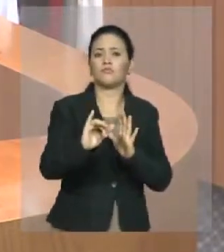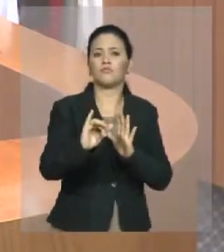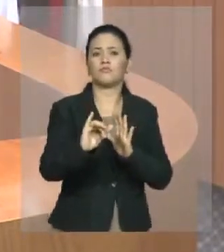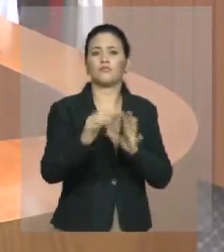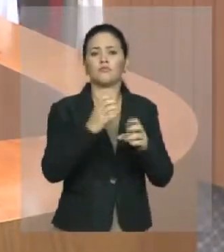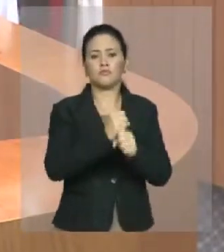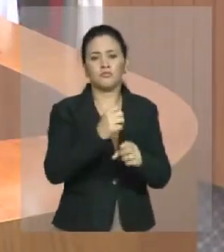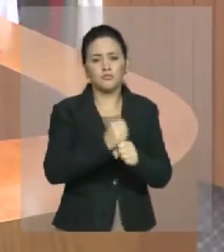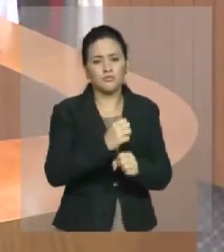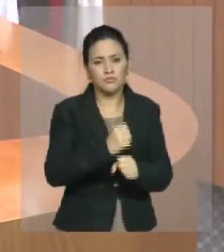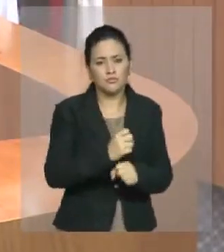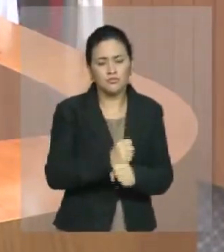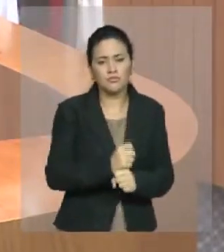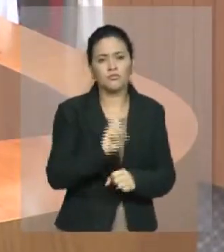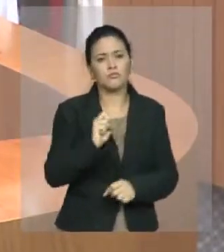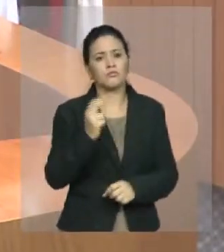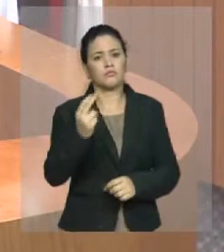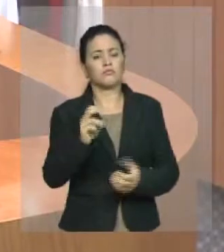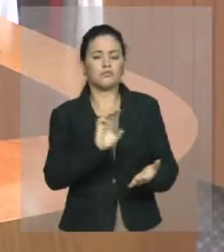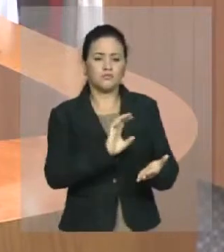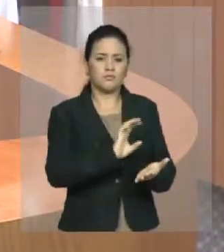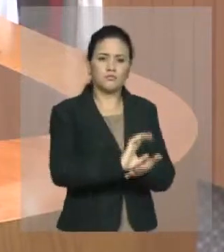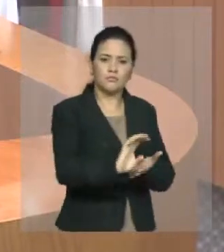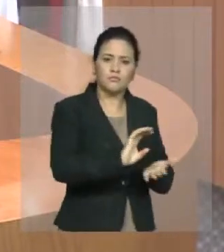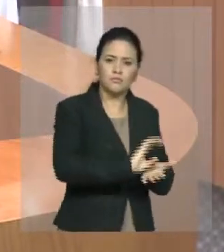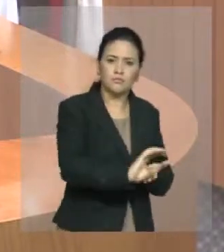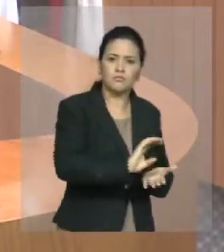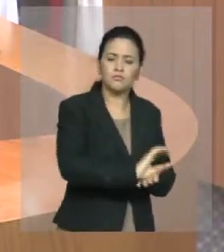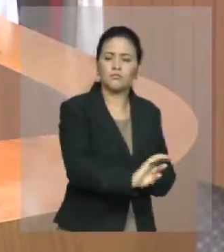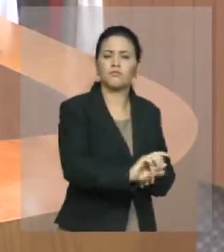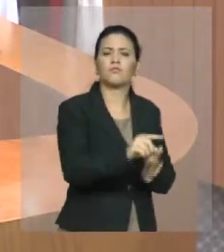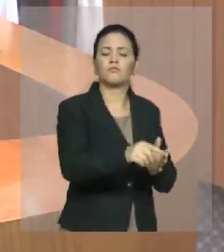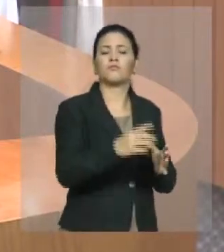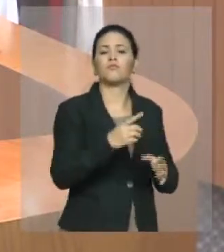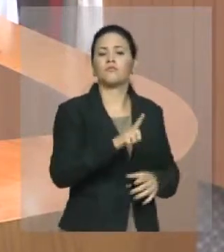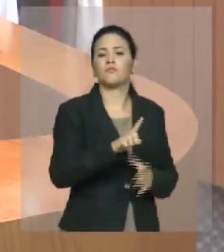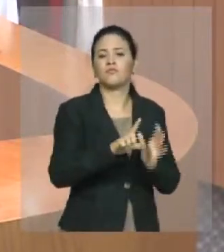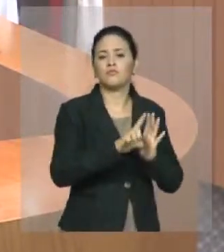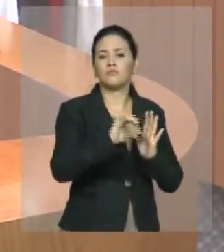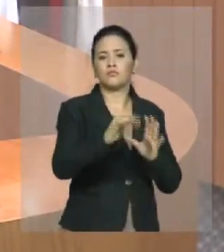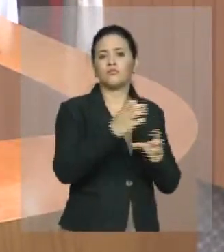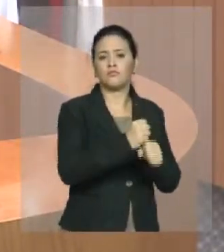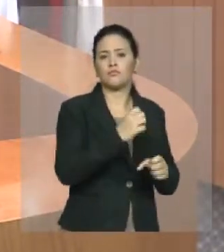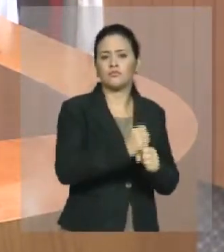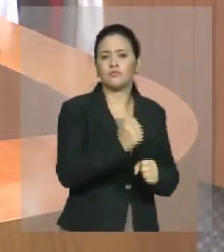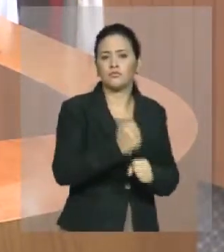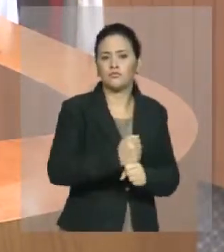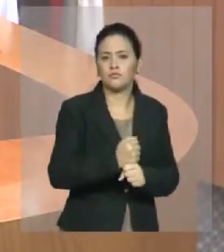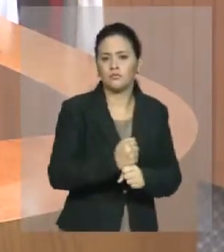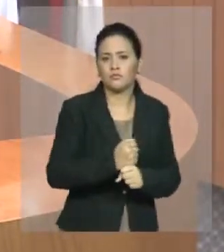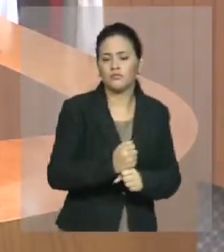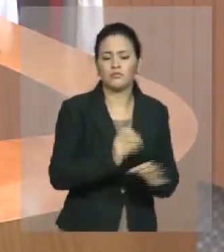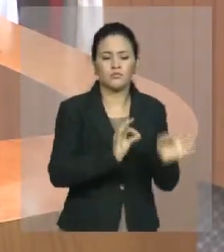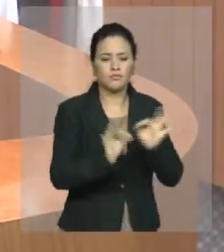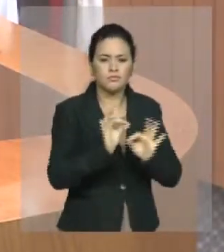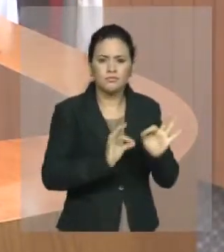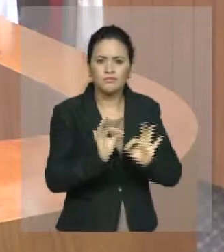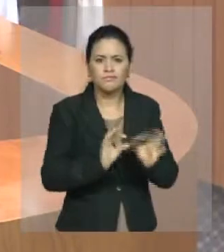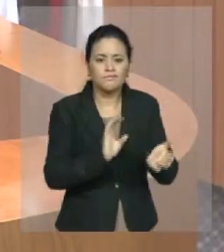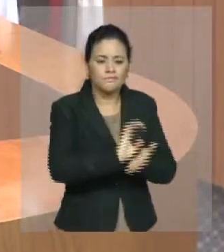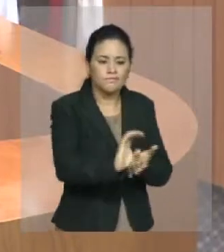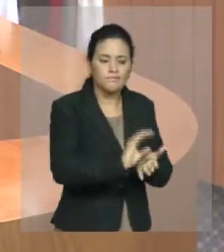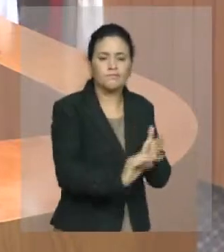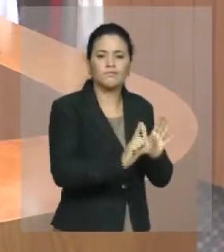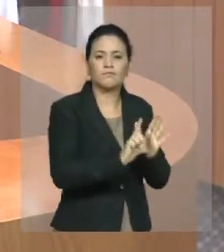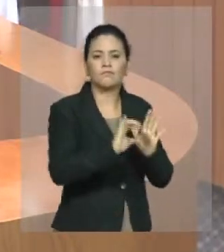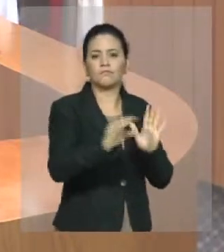orçamentárias, seja para a inclusão do fundo na lei orçamentária anual, seja para a regulamentação do fundo através da lei